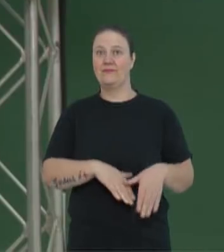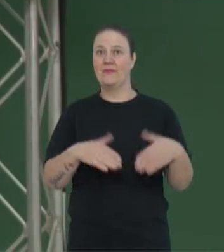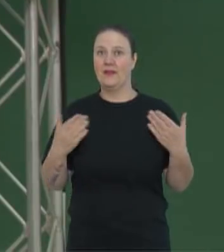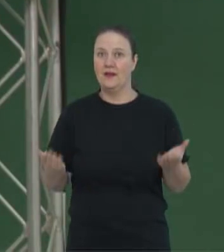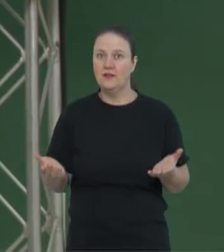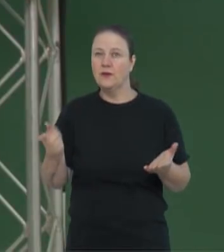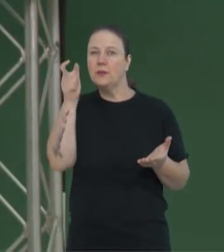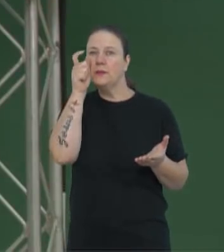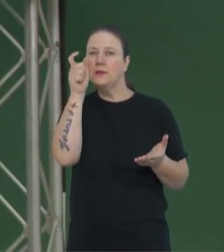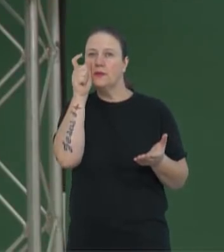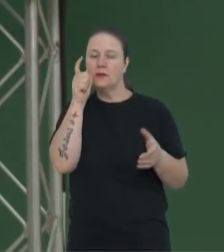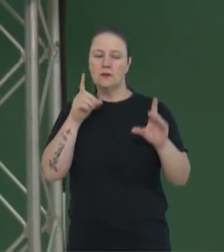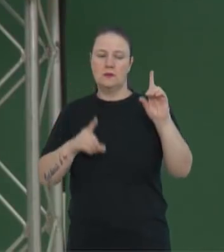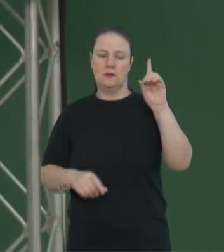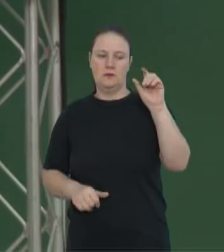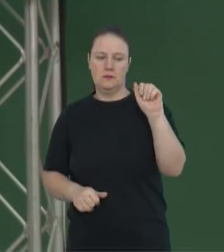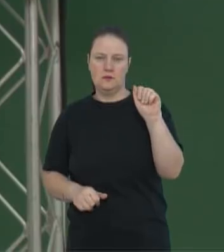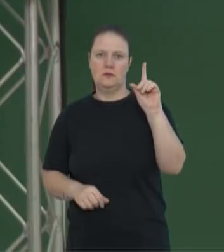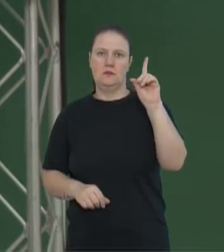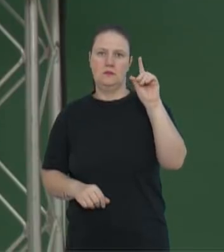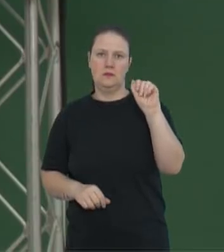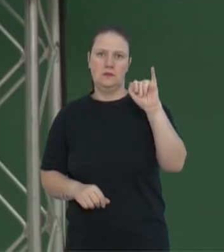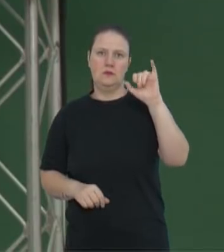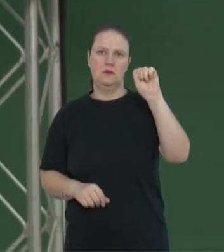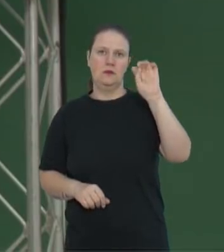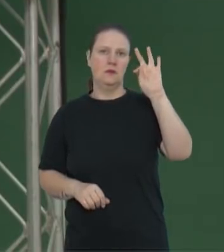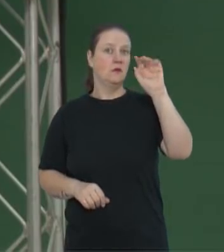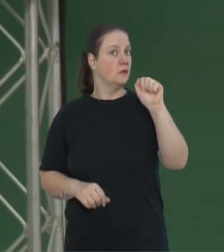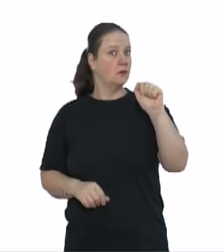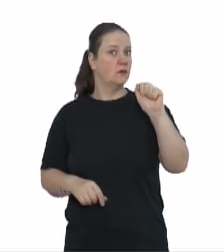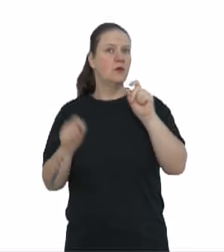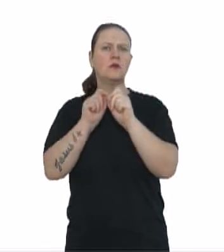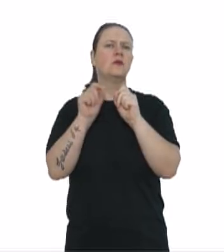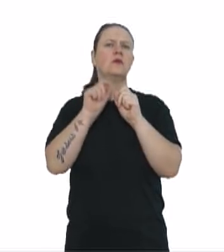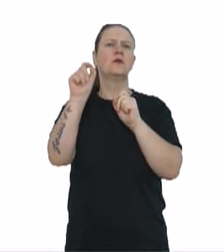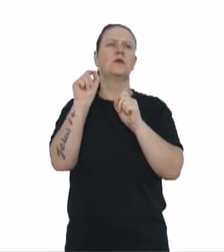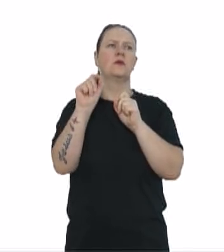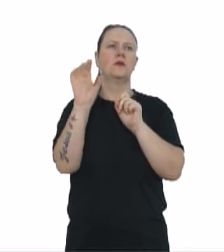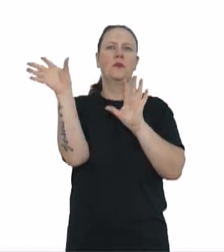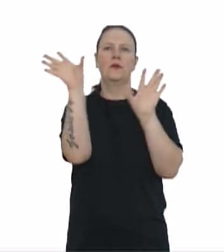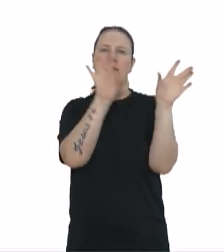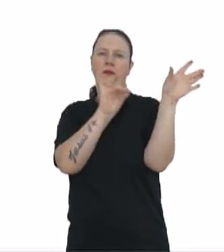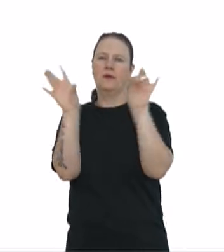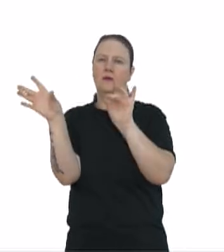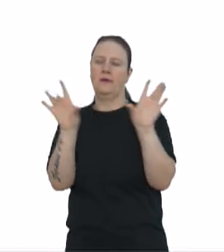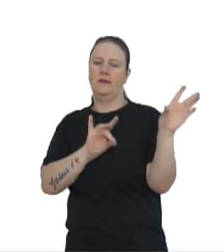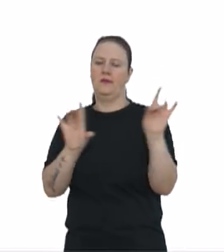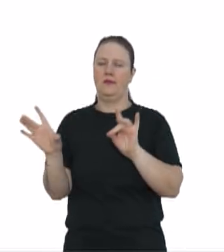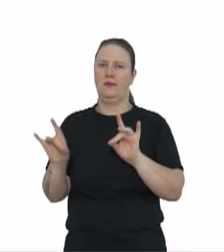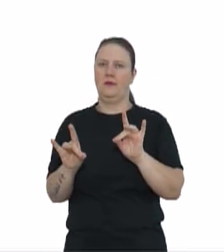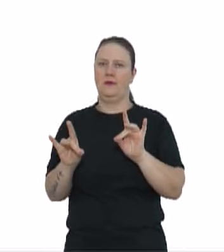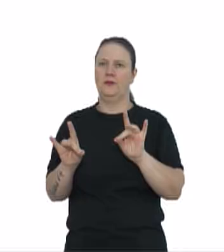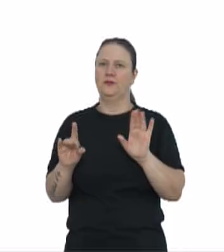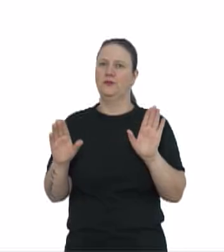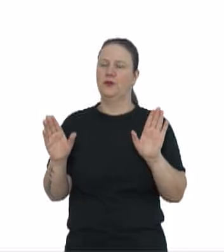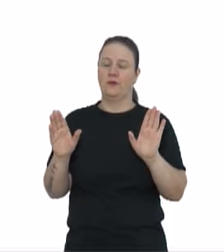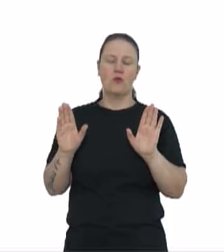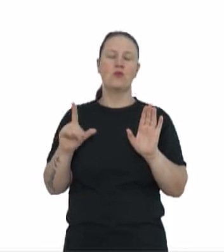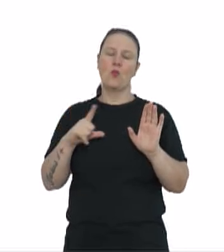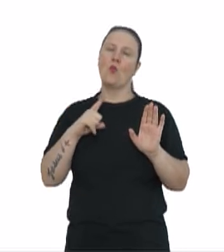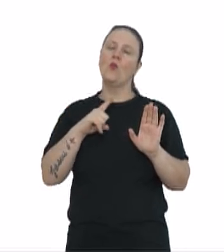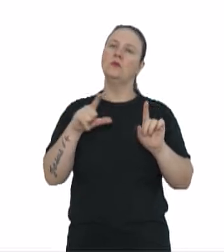Participando do movimento dadaísta, Hal Houseman produziu colagens bidimensionais, né, o suporte